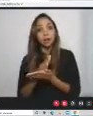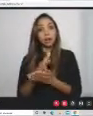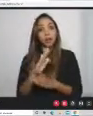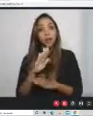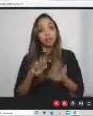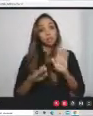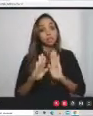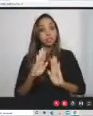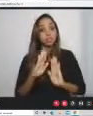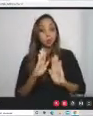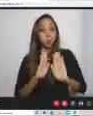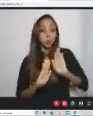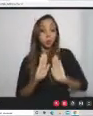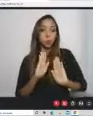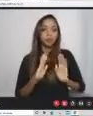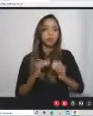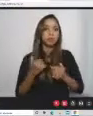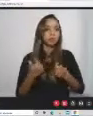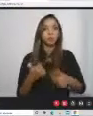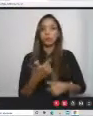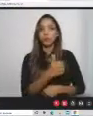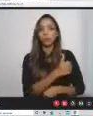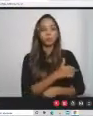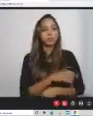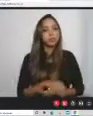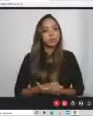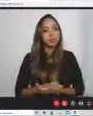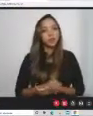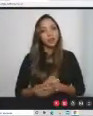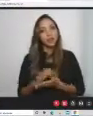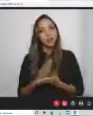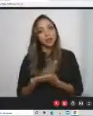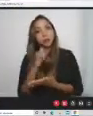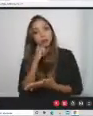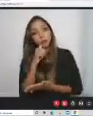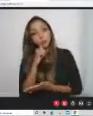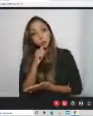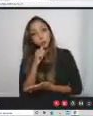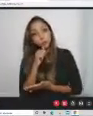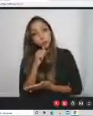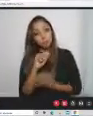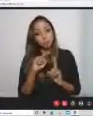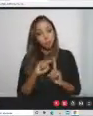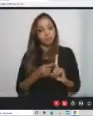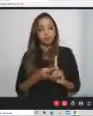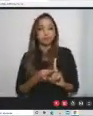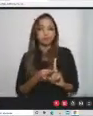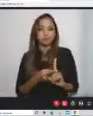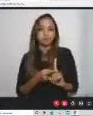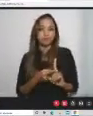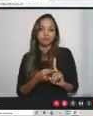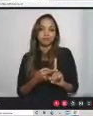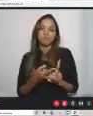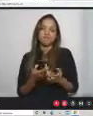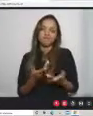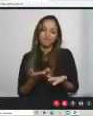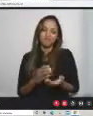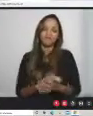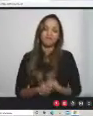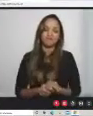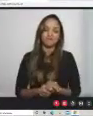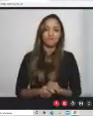vereadora Fativan, e muitas meninas acabam, infelizmente, engravidando muito cedo, né? E essa é uma